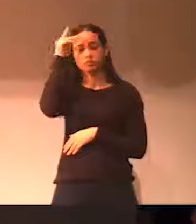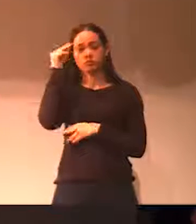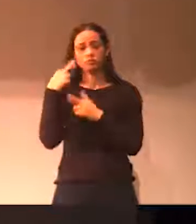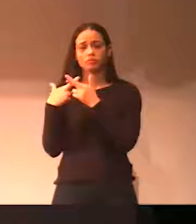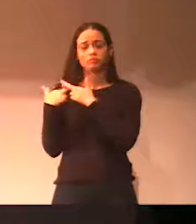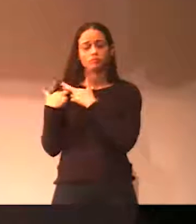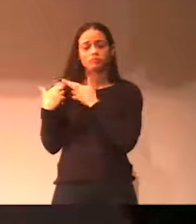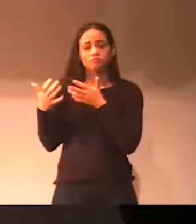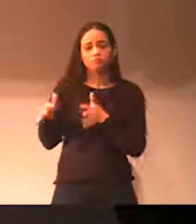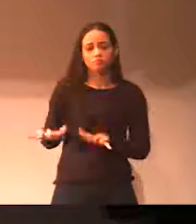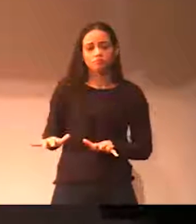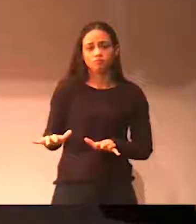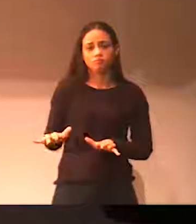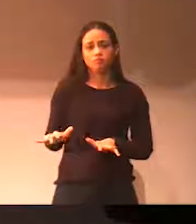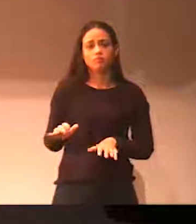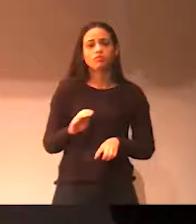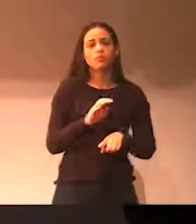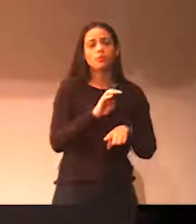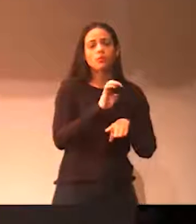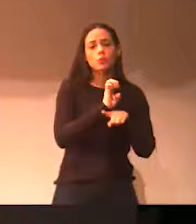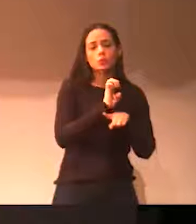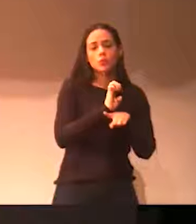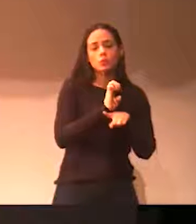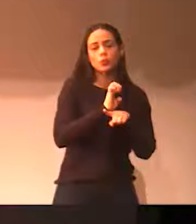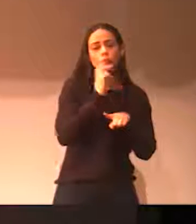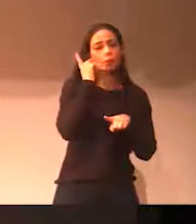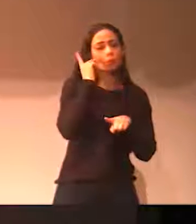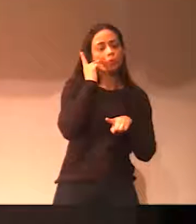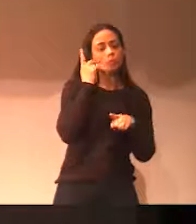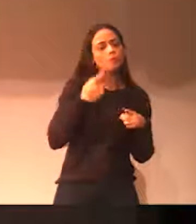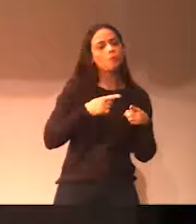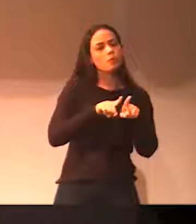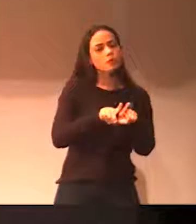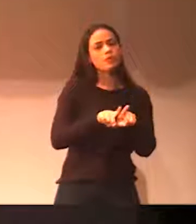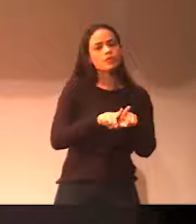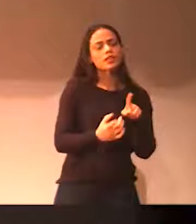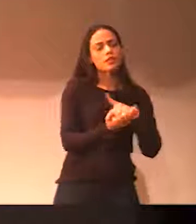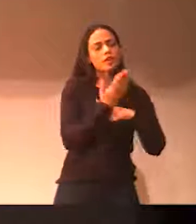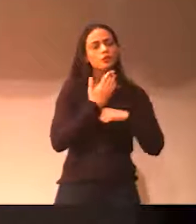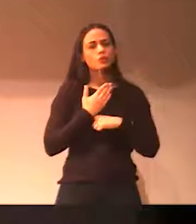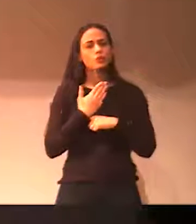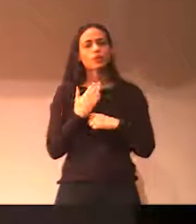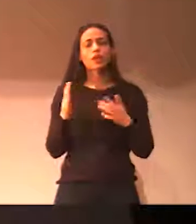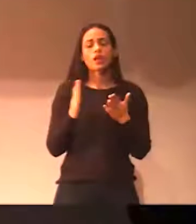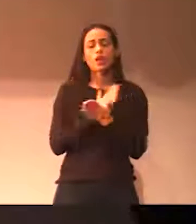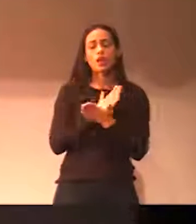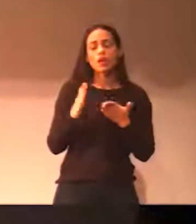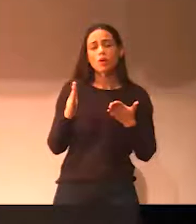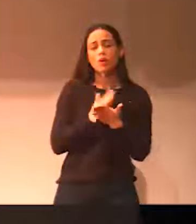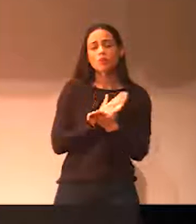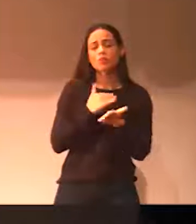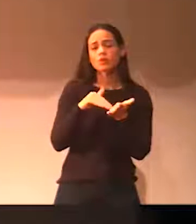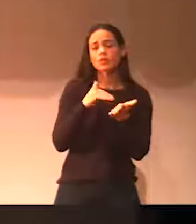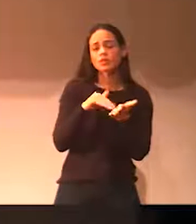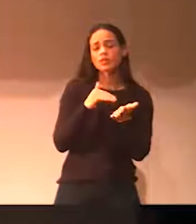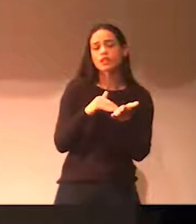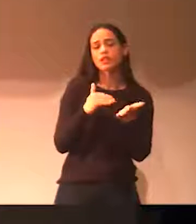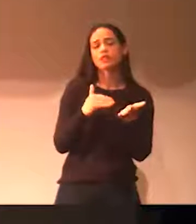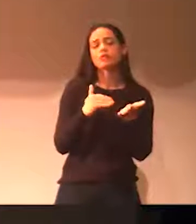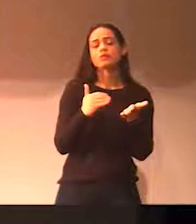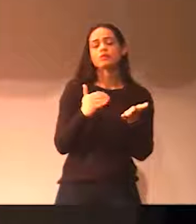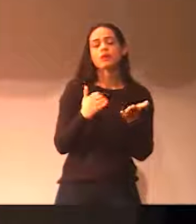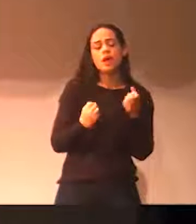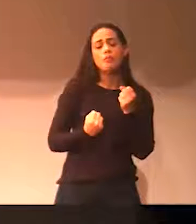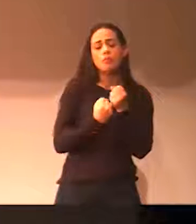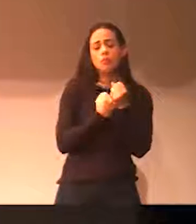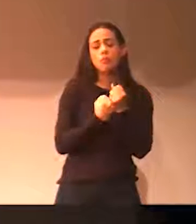nenhum. Eu sei que tem muitos secretários que têm interesse, que gostam dos projetos, que me ligam, que elogiam, mas não funciona, não anda, não caminha. E